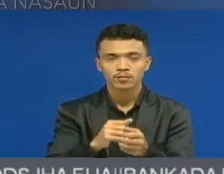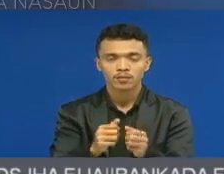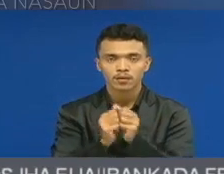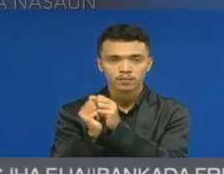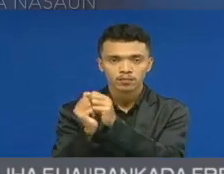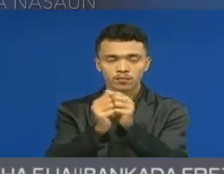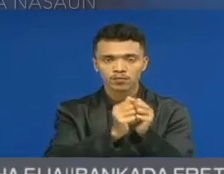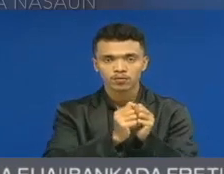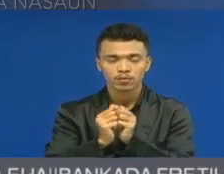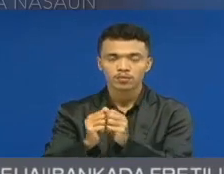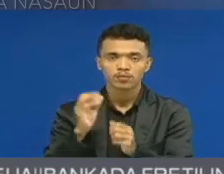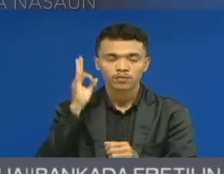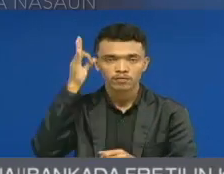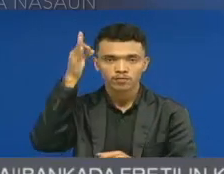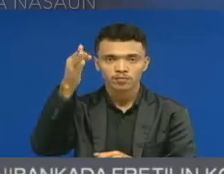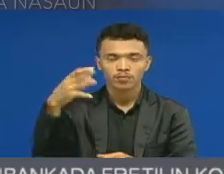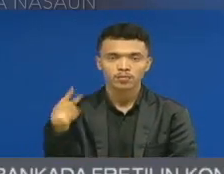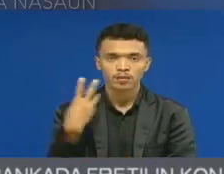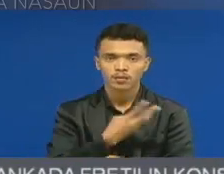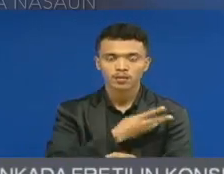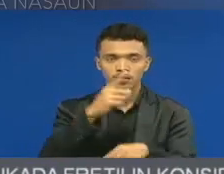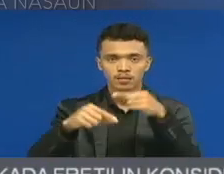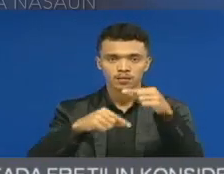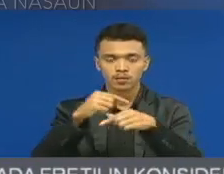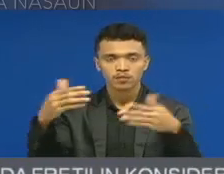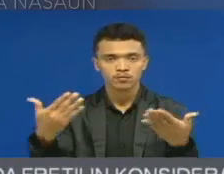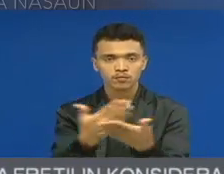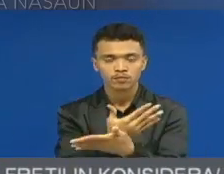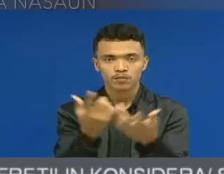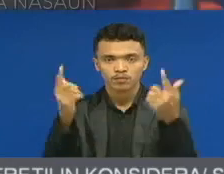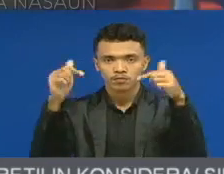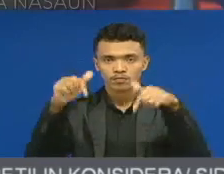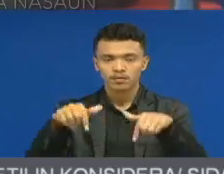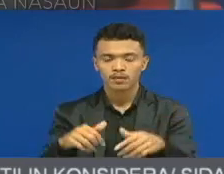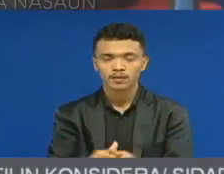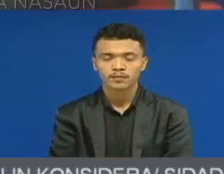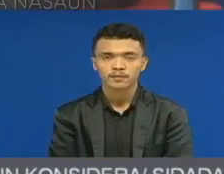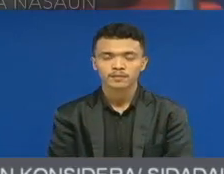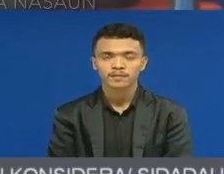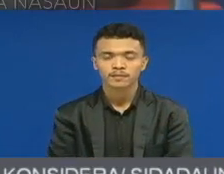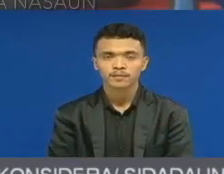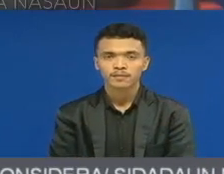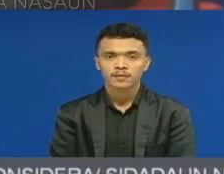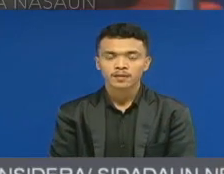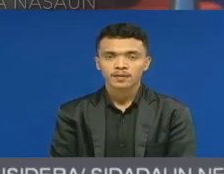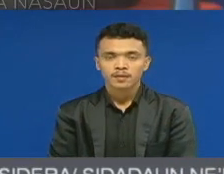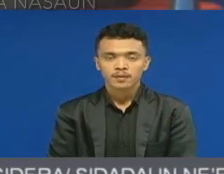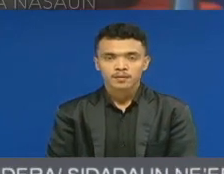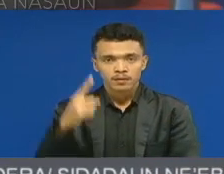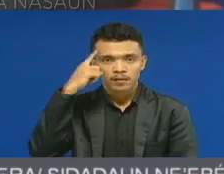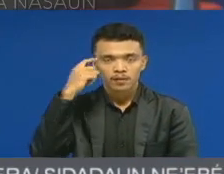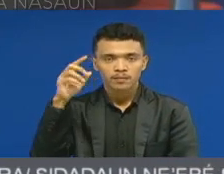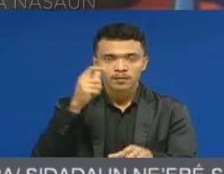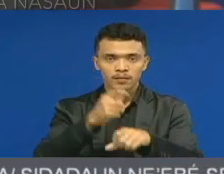I ba futuro itene exerção fome. Dia que senhor Ego Lemos, diretor, prometeu que está um